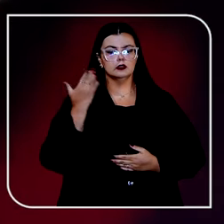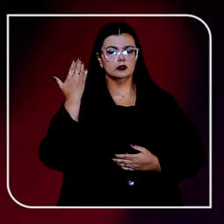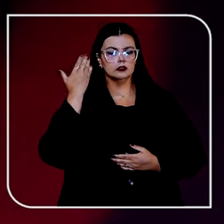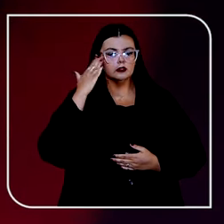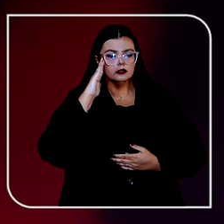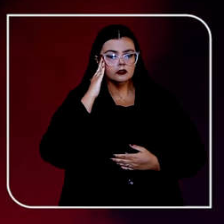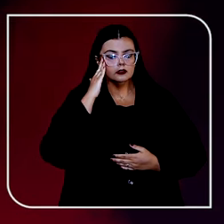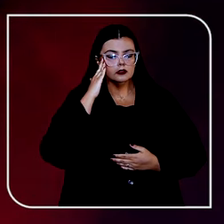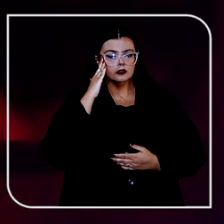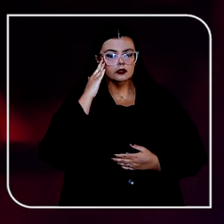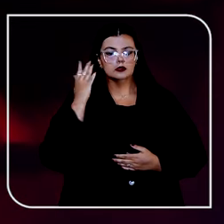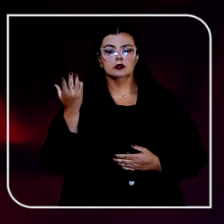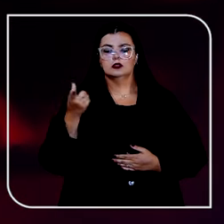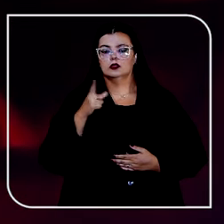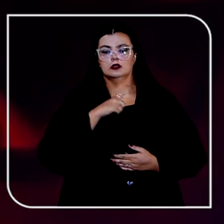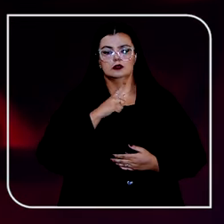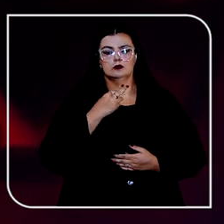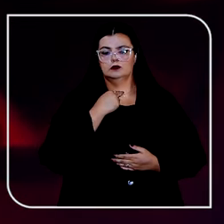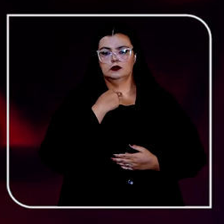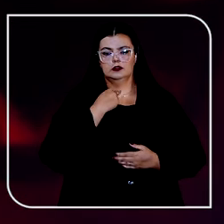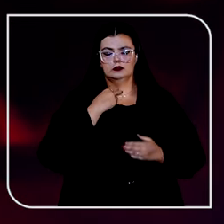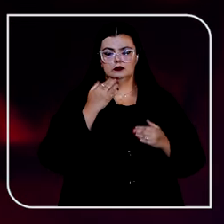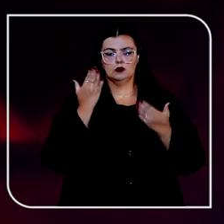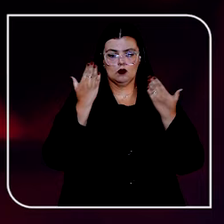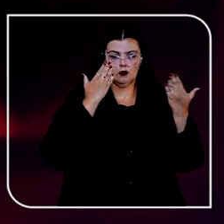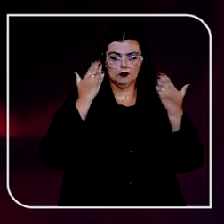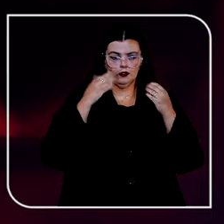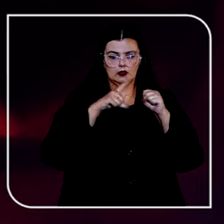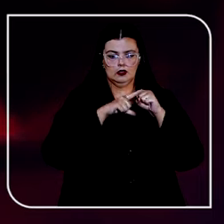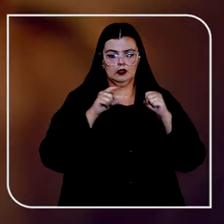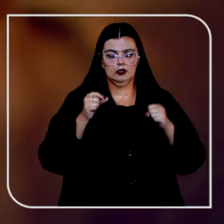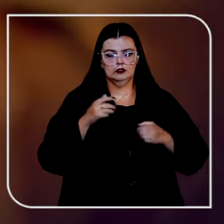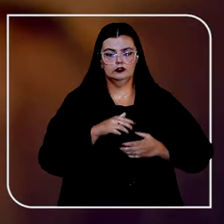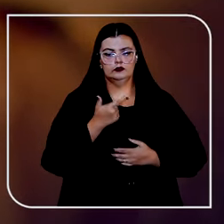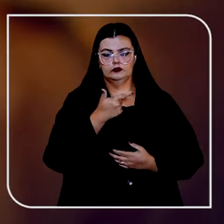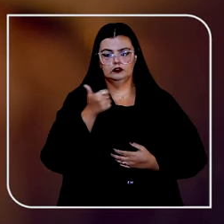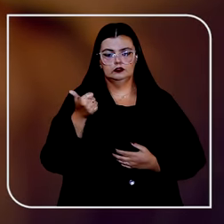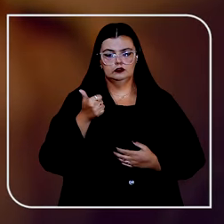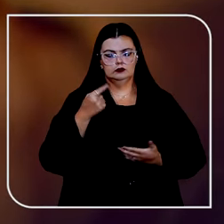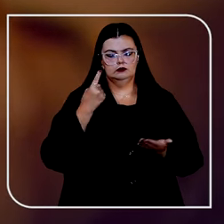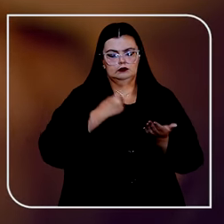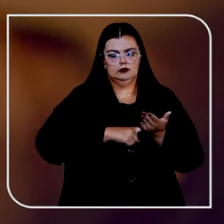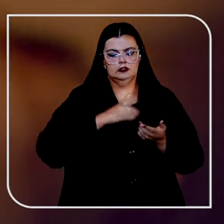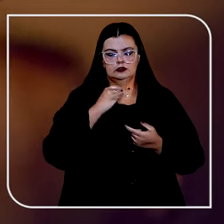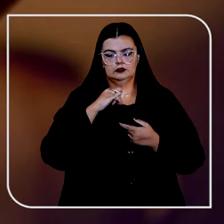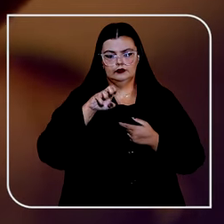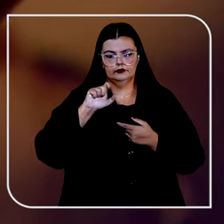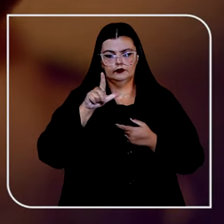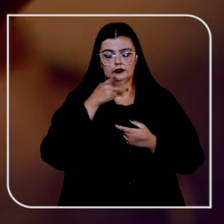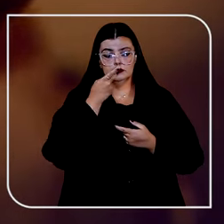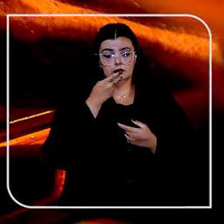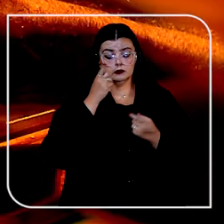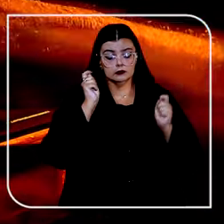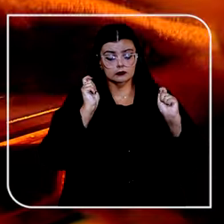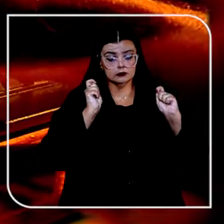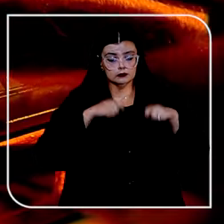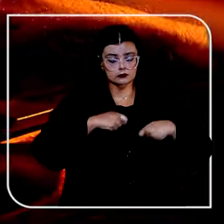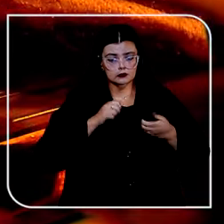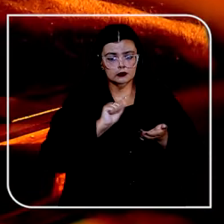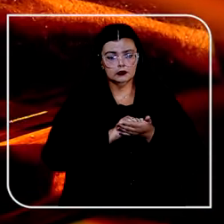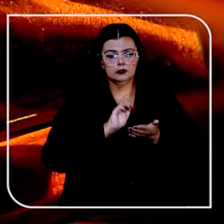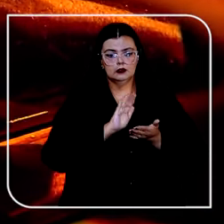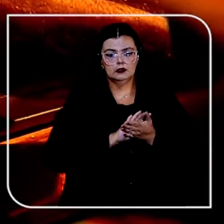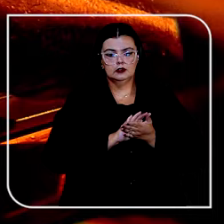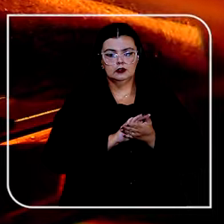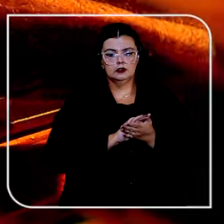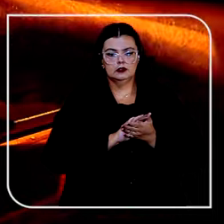a situação não poderia ser equiparada ao disposto no artigo 21 do Marco civil que prevê a possibilidade